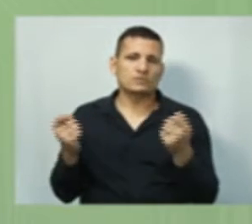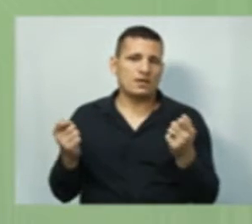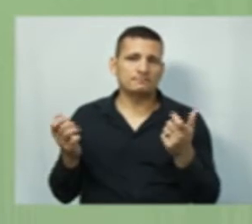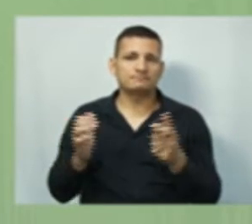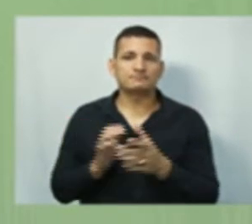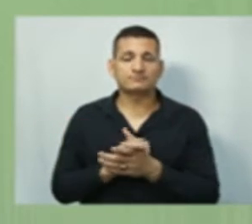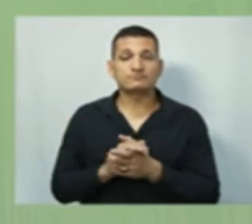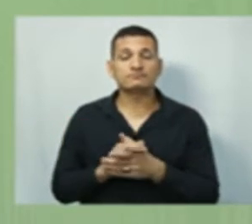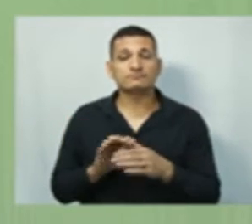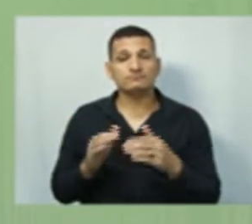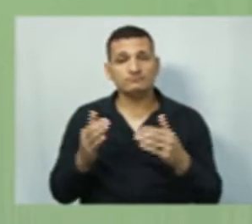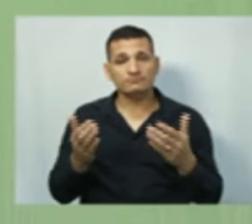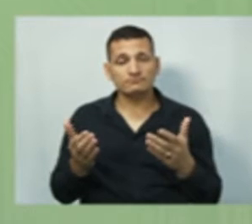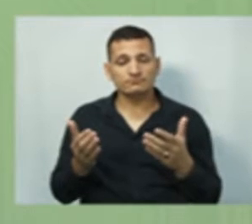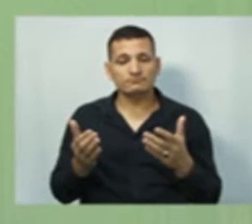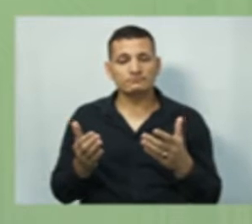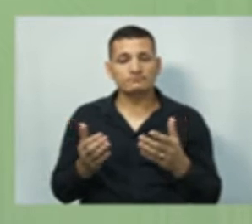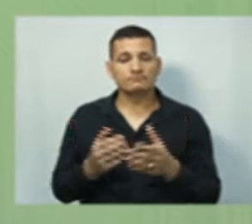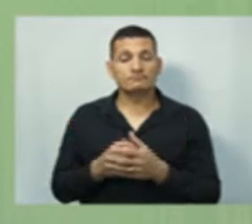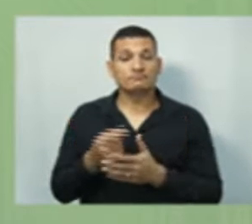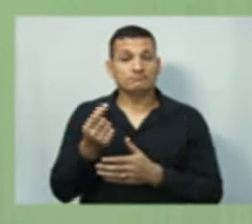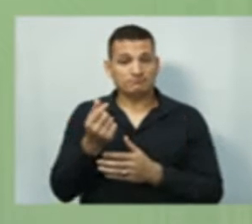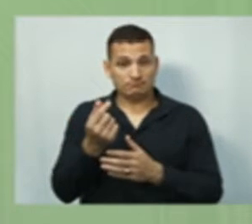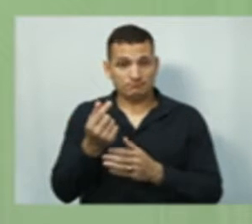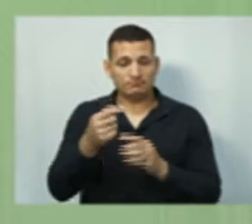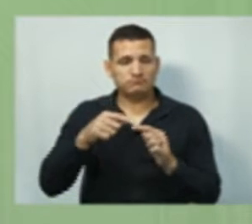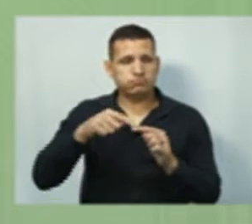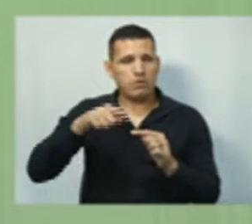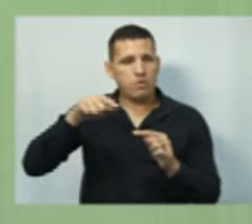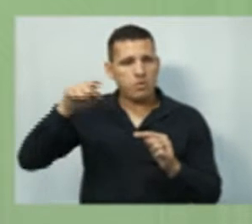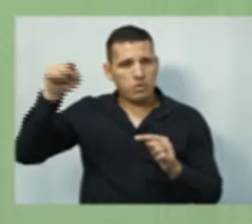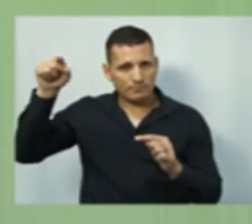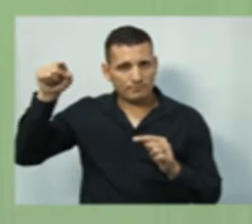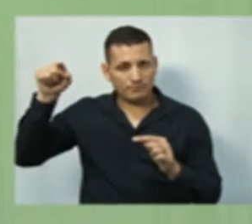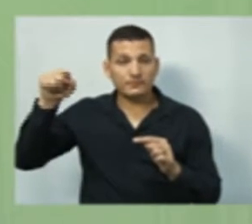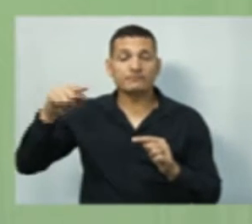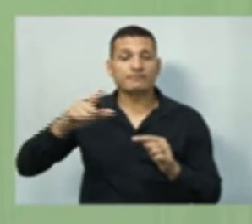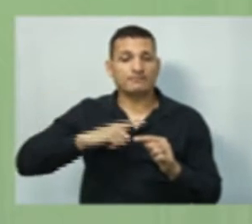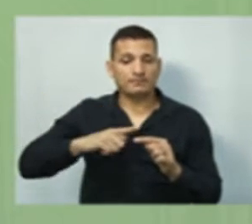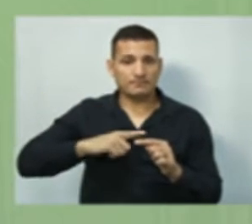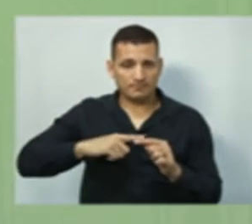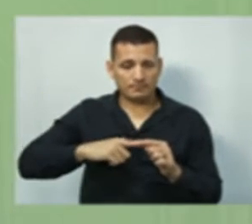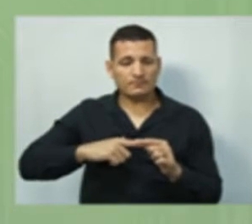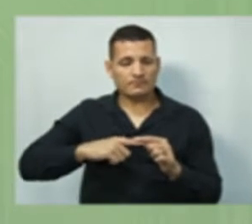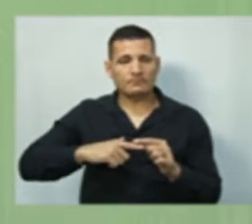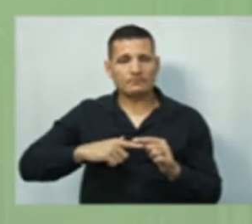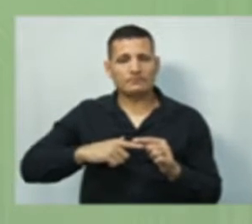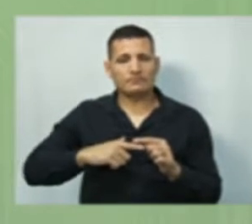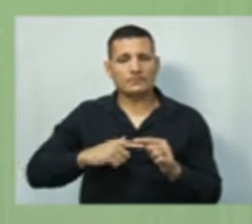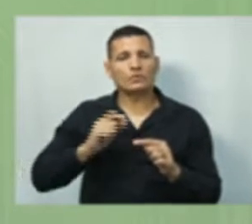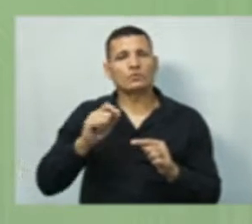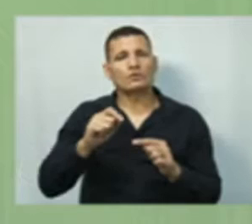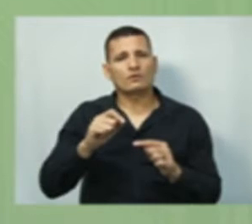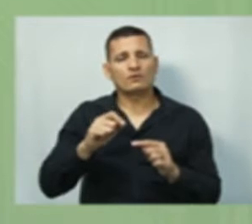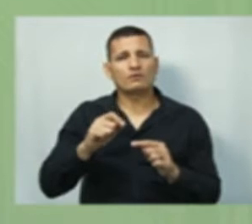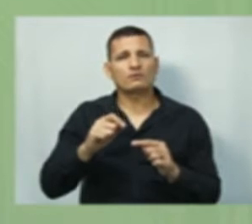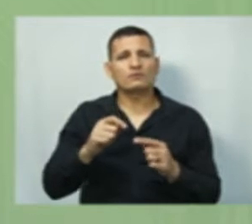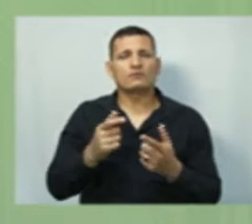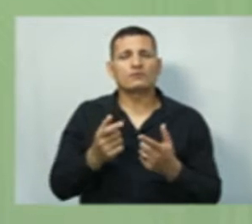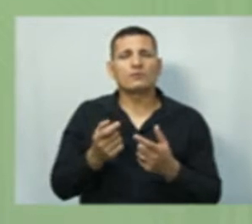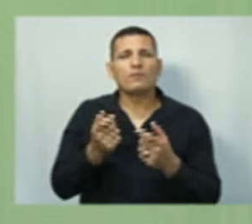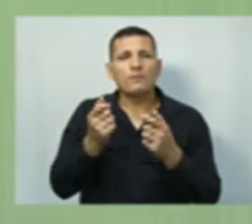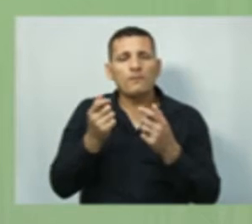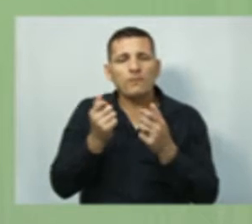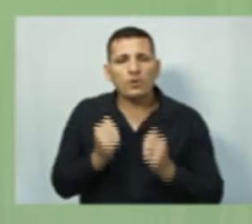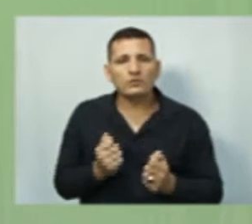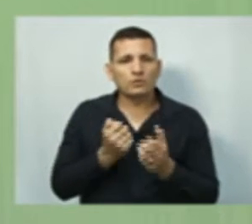Portanto, dizemos que quando os preços sobem, ou seja, temos inflação, nosso poder aquisitivo diminui.